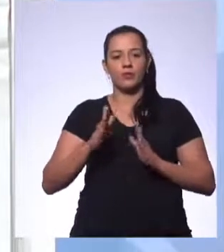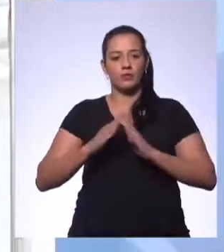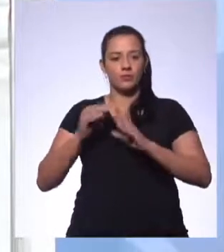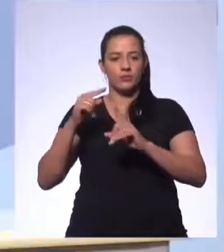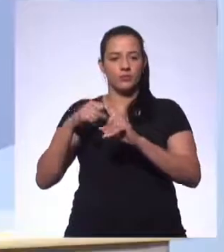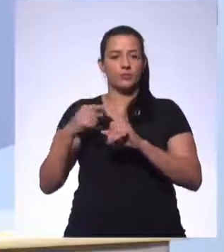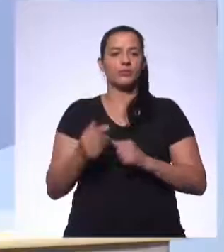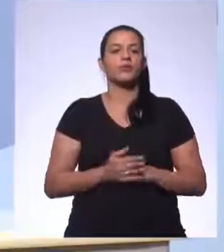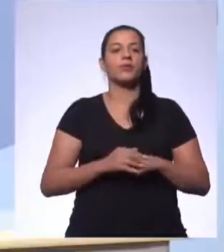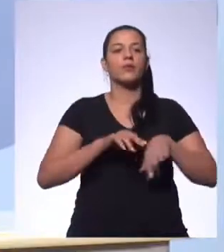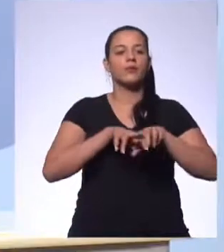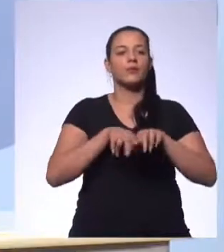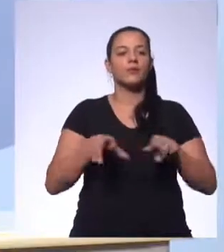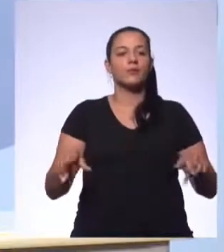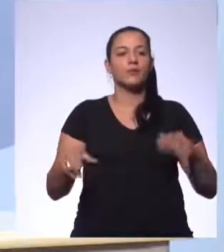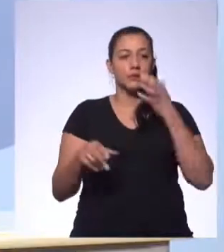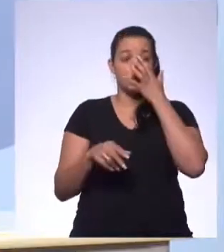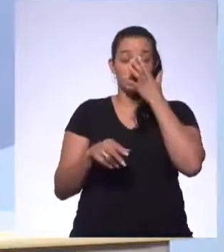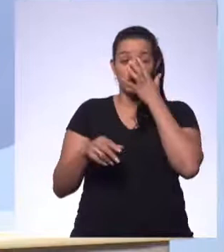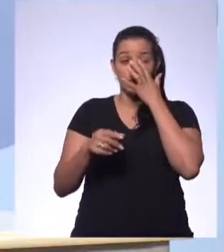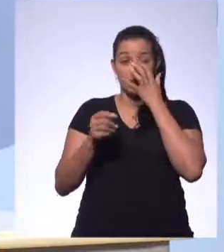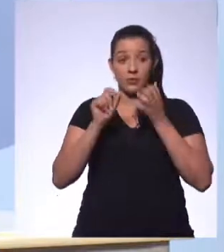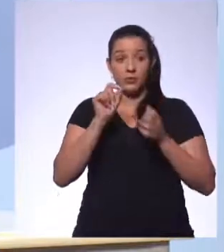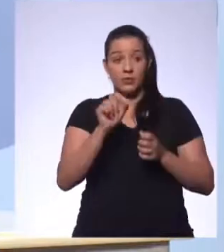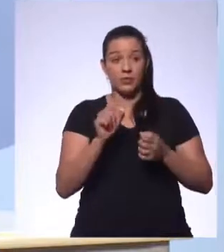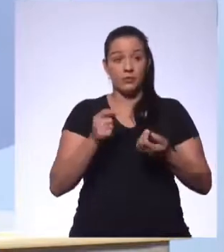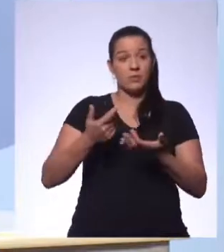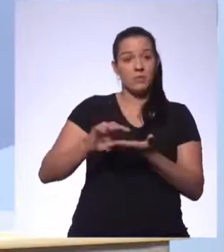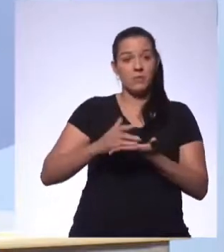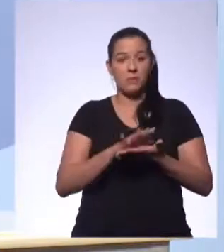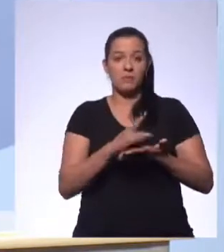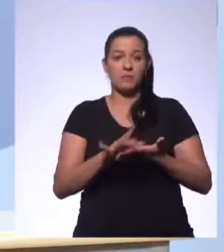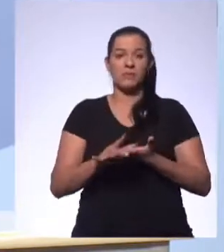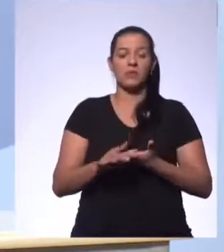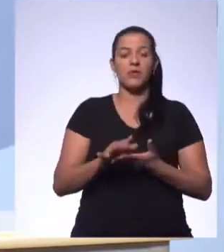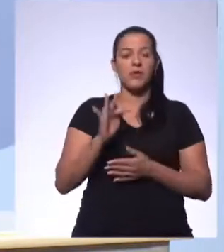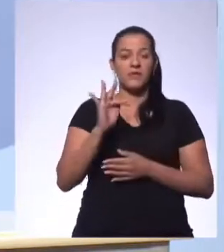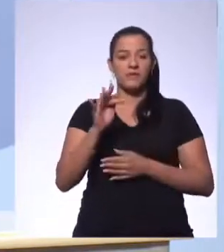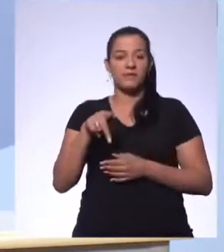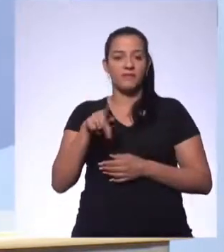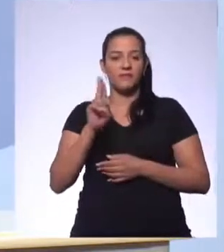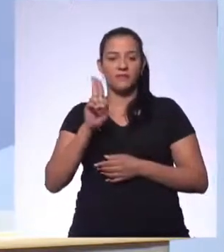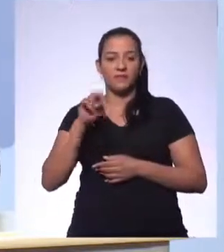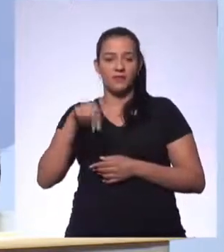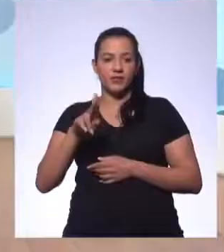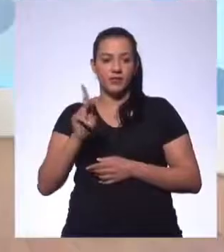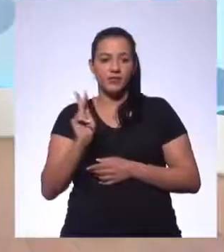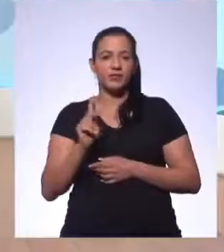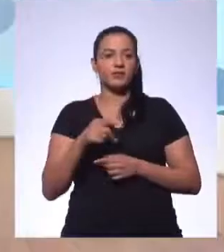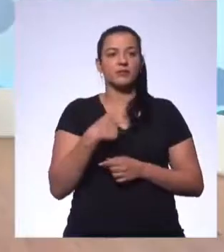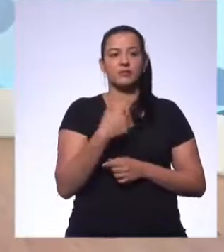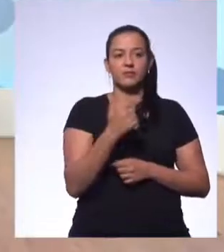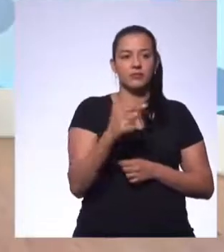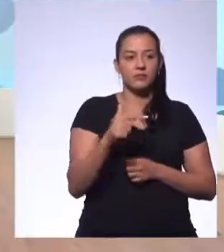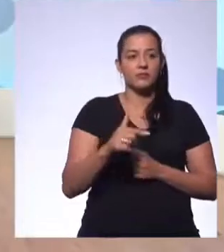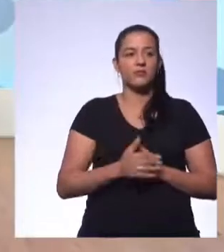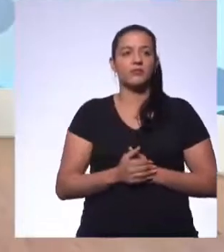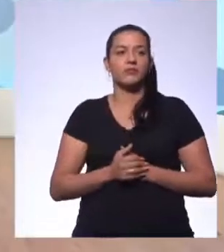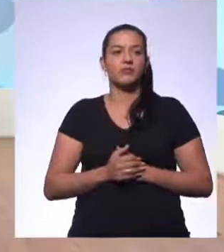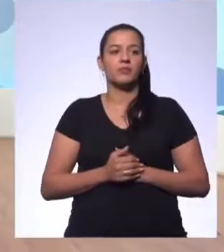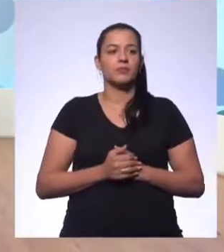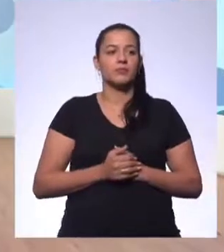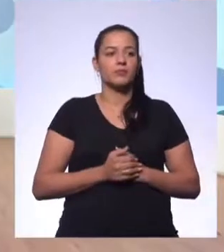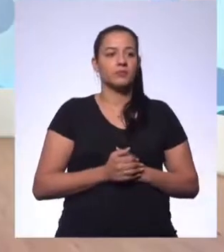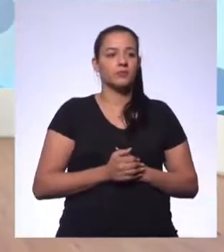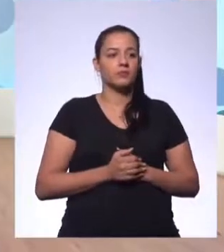com a professora que eu estava procurando a turma do pagode e a turma do funk, não achei. Não achei, É a professora. turma do samba, né? O pessoal que gosta também,